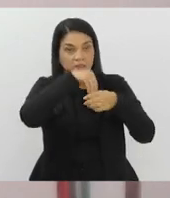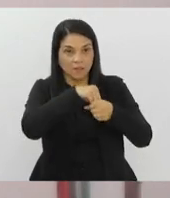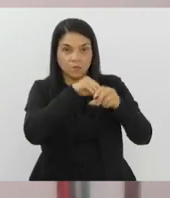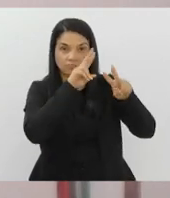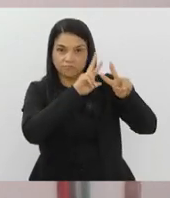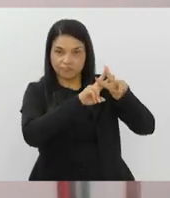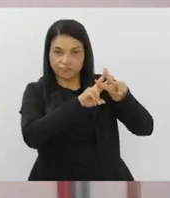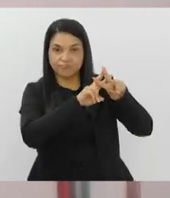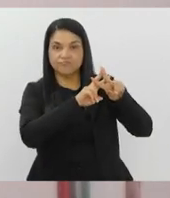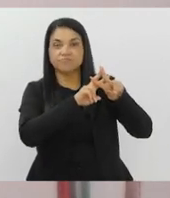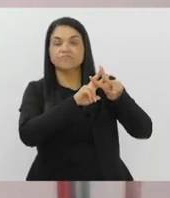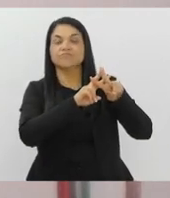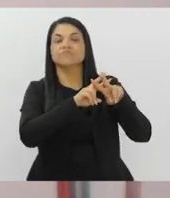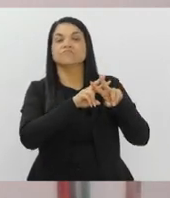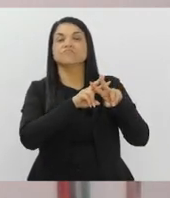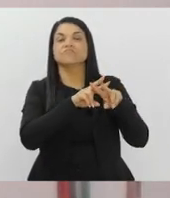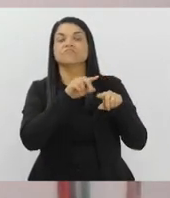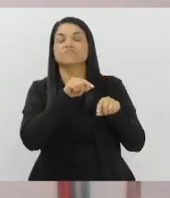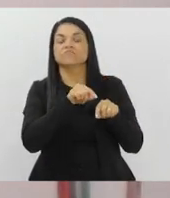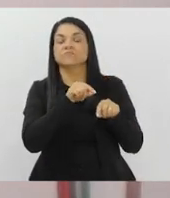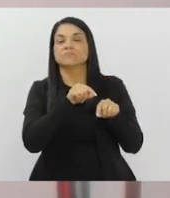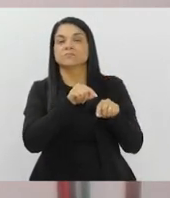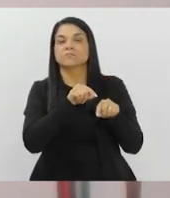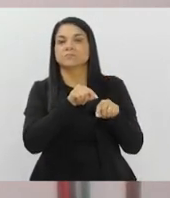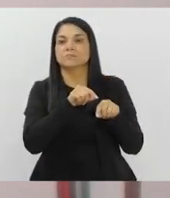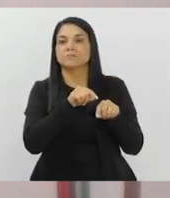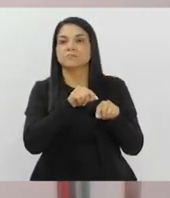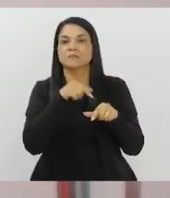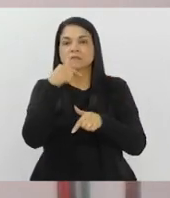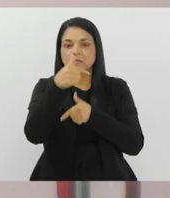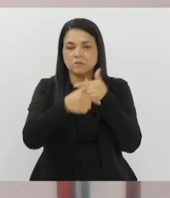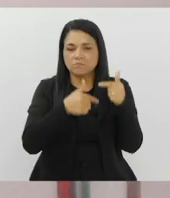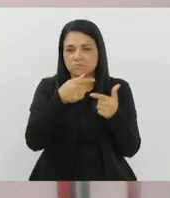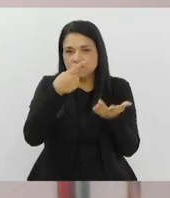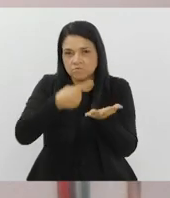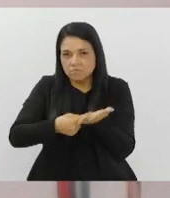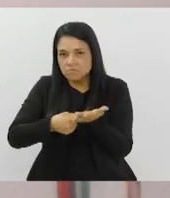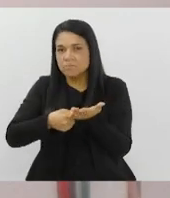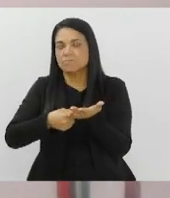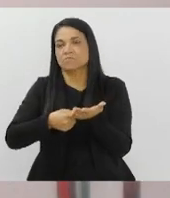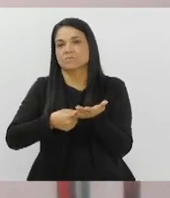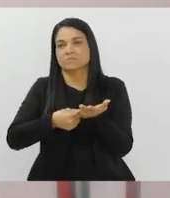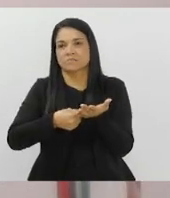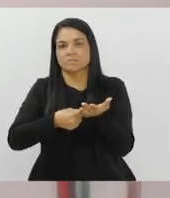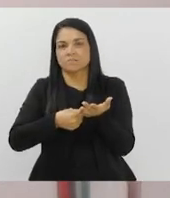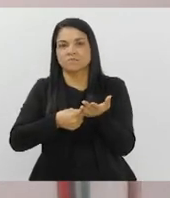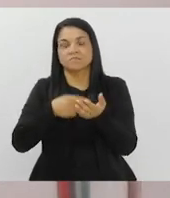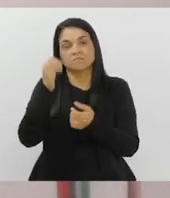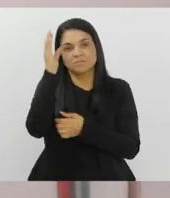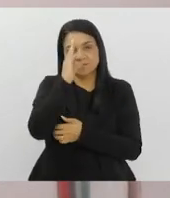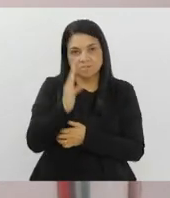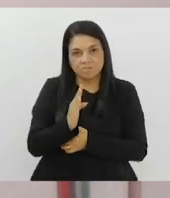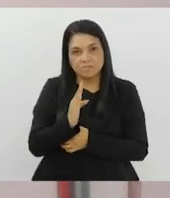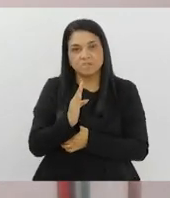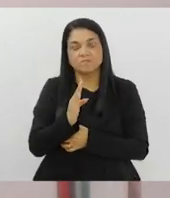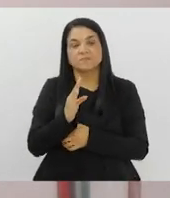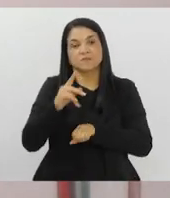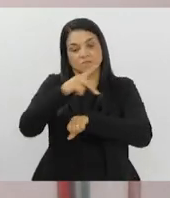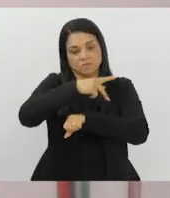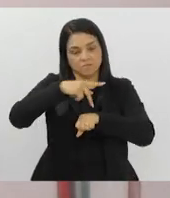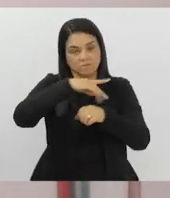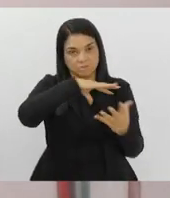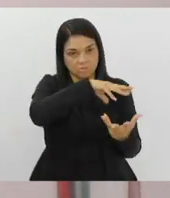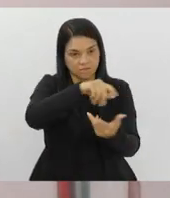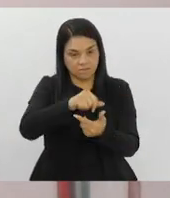aí que, enfim, estivesse partindo, né, de todos os tratados e pactos nacionais e internacionais de